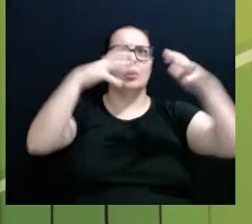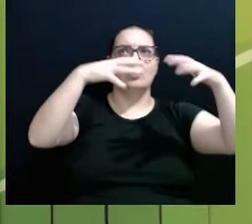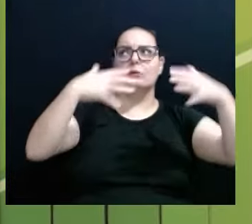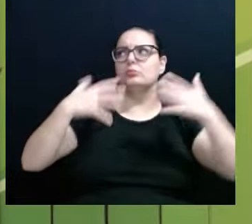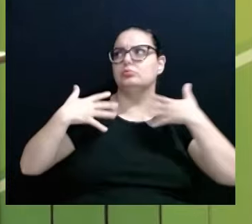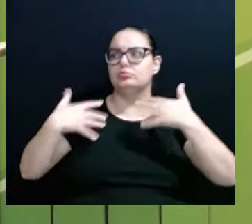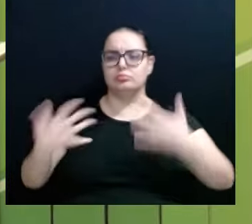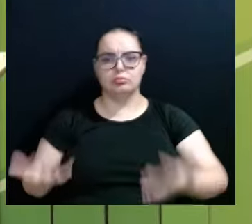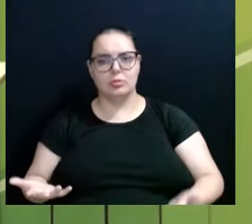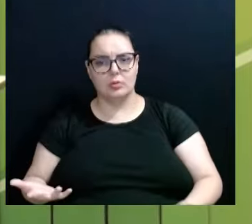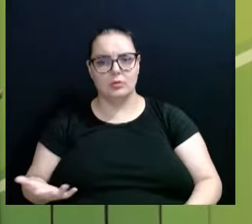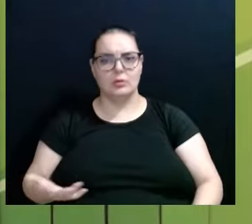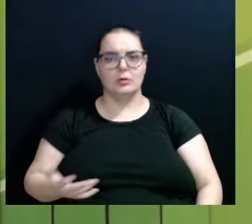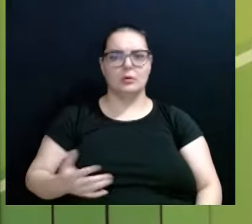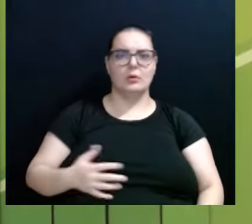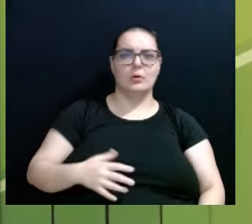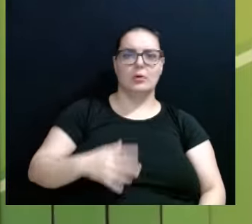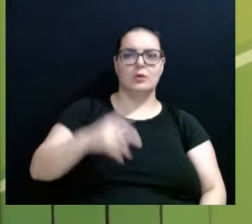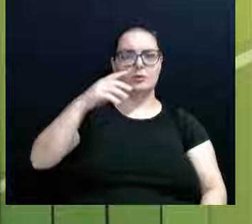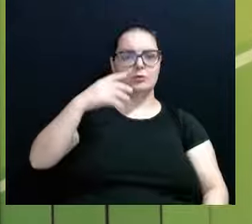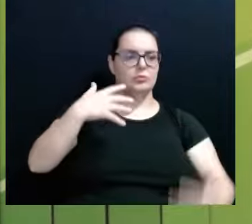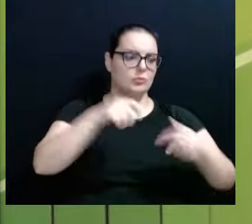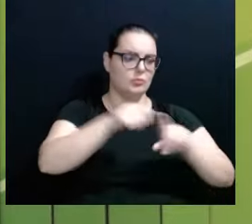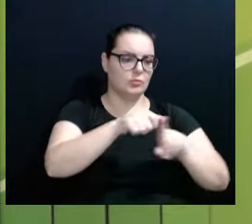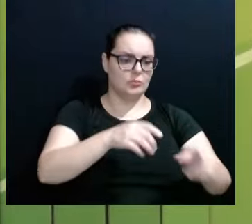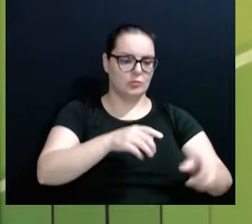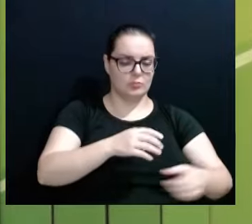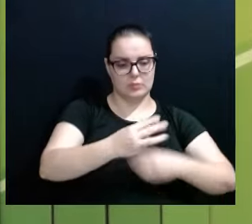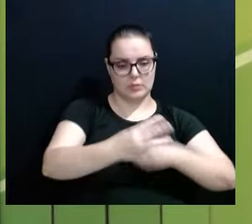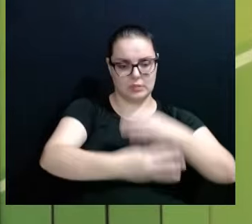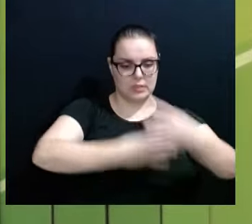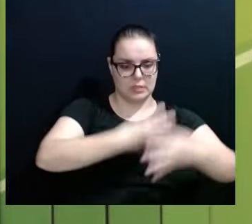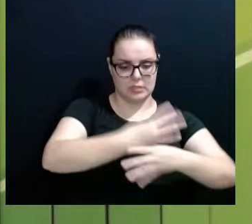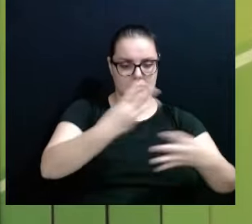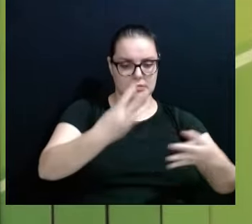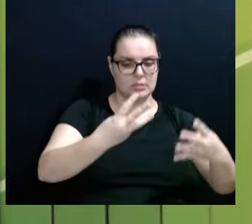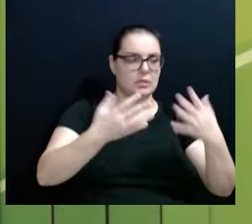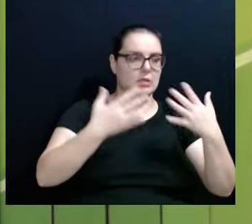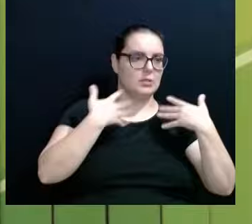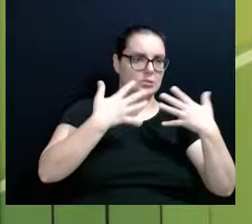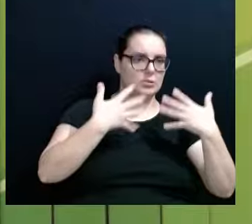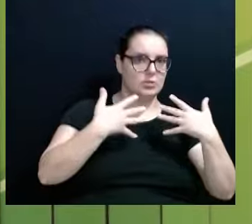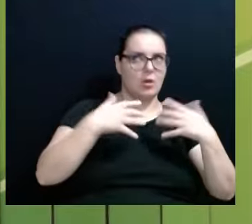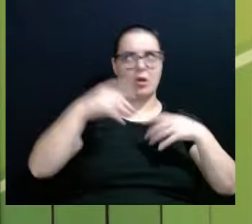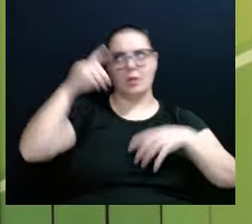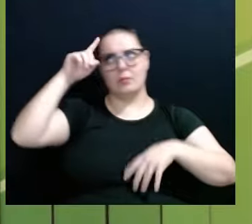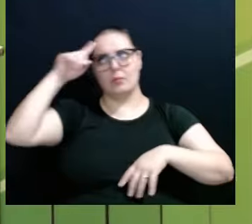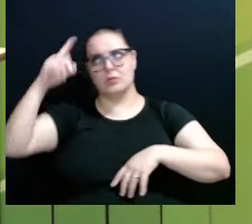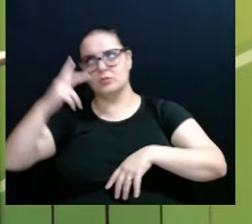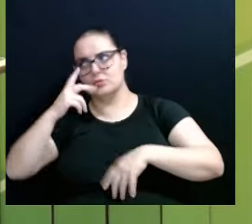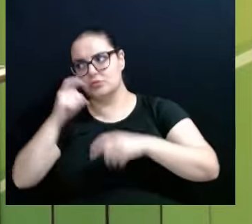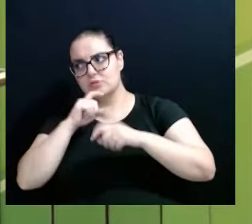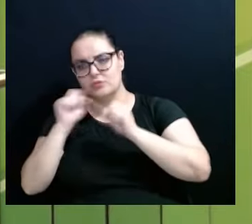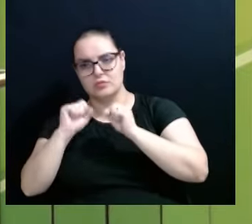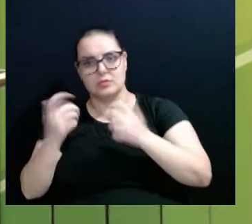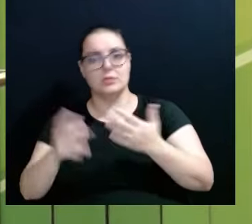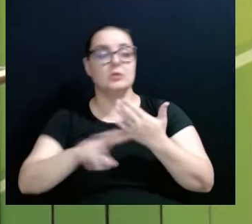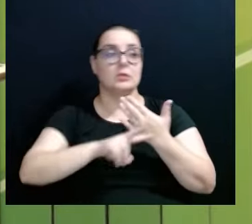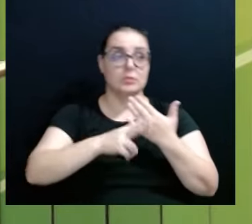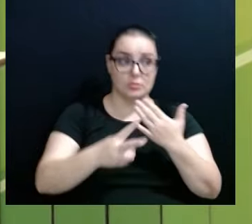quente, por que a gente tem no calor dias que parece de inverno, de outono? Tudo isso já é um reflexo,